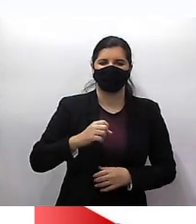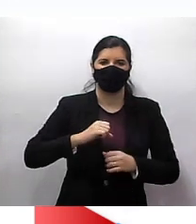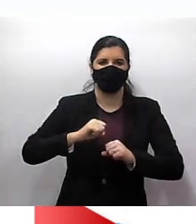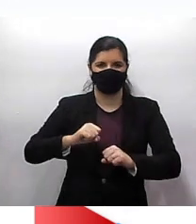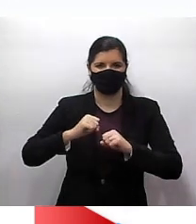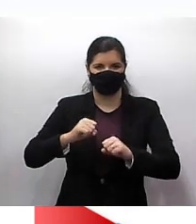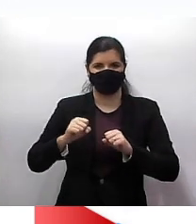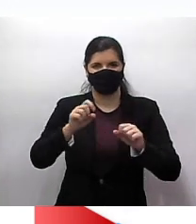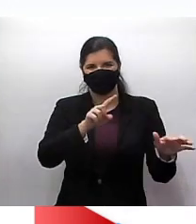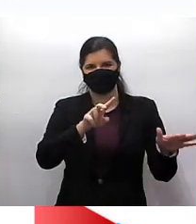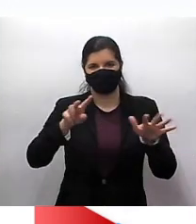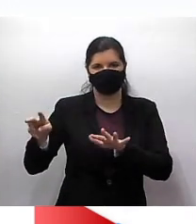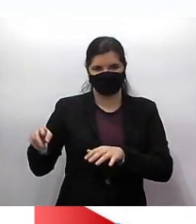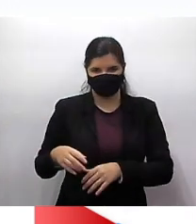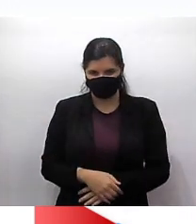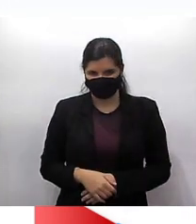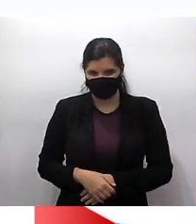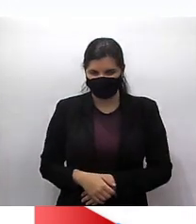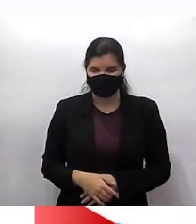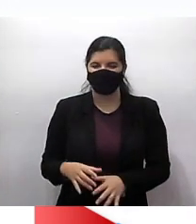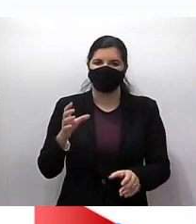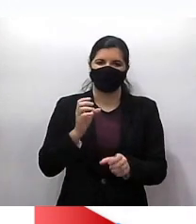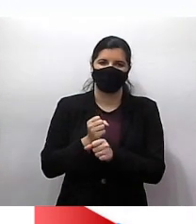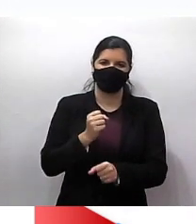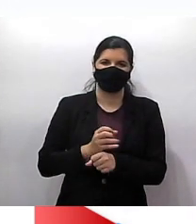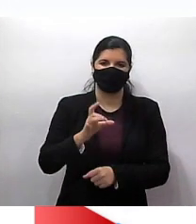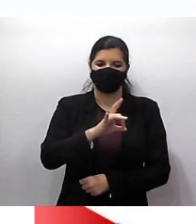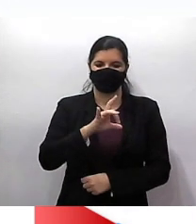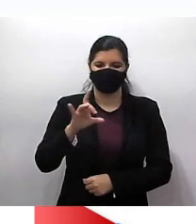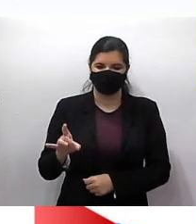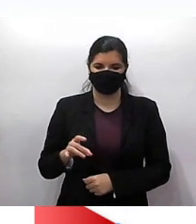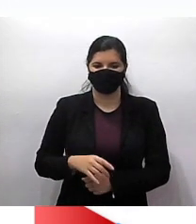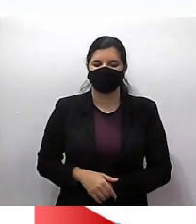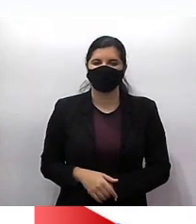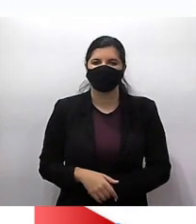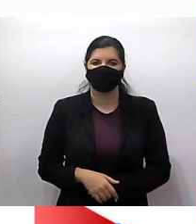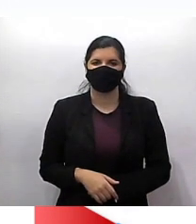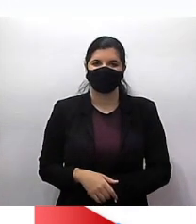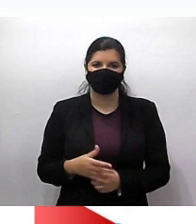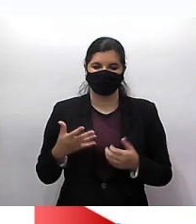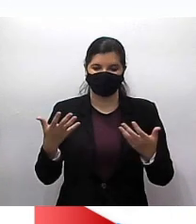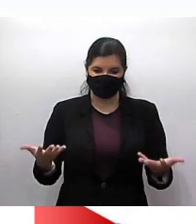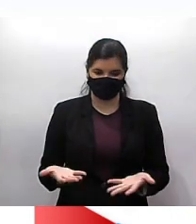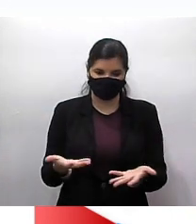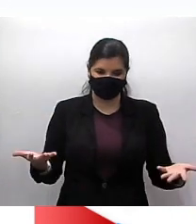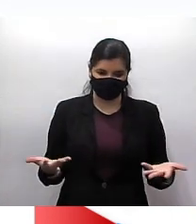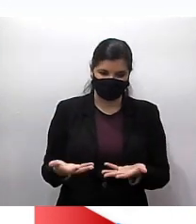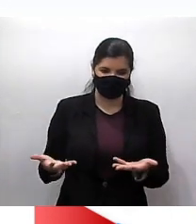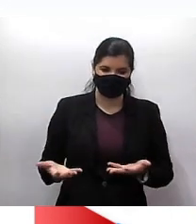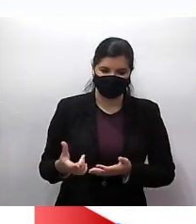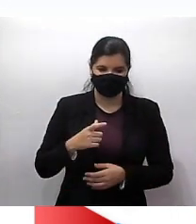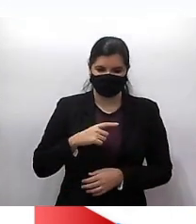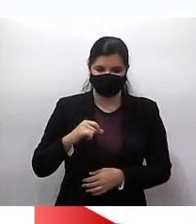uma semana? Então vamos calcular cada item desse? Vem comigo, ó. Vamos colocar aí nessa formação,